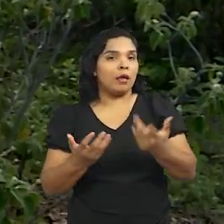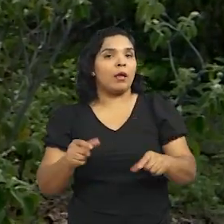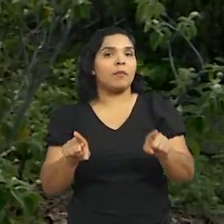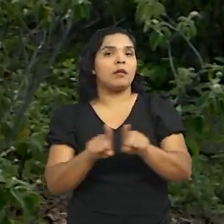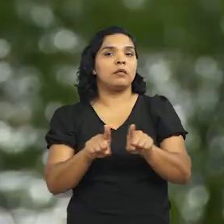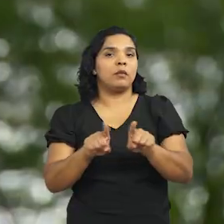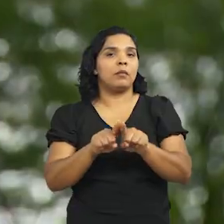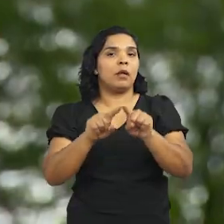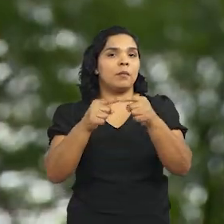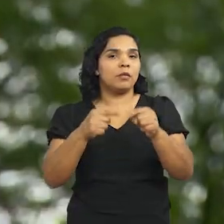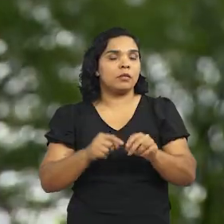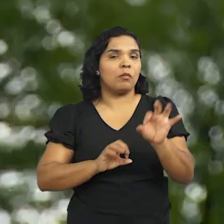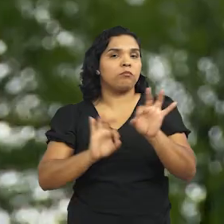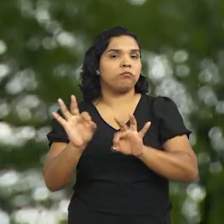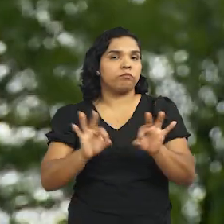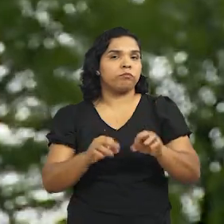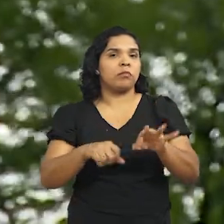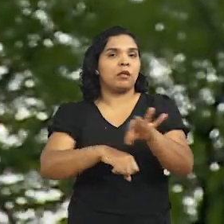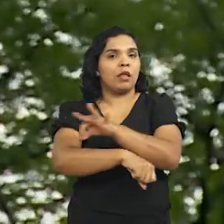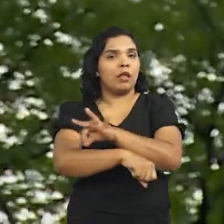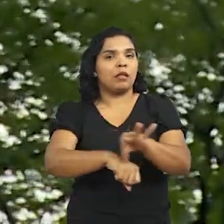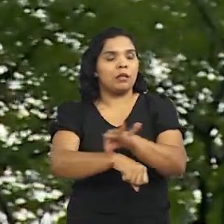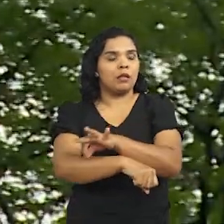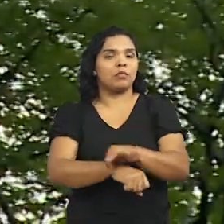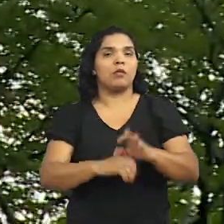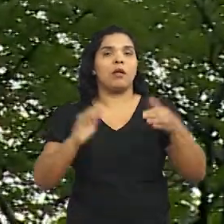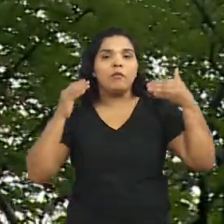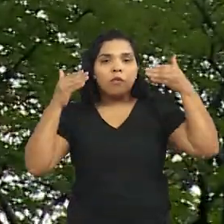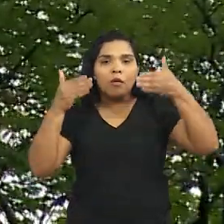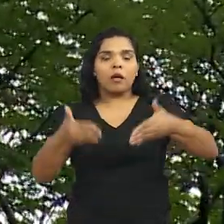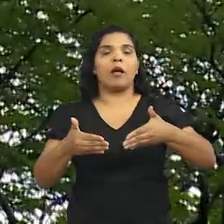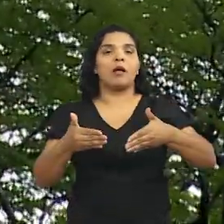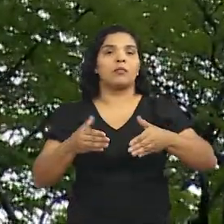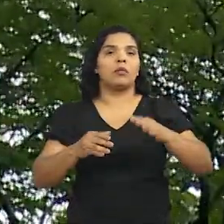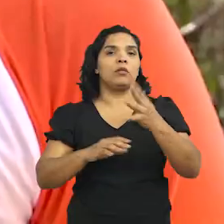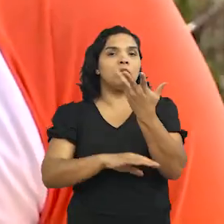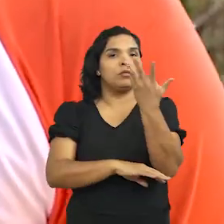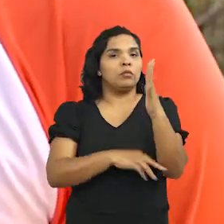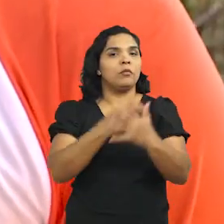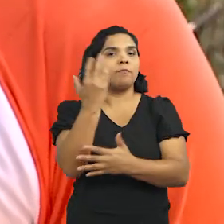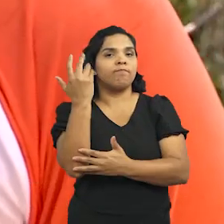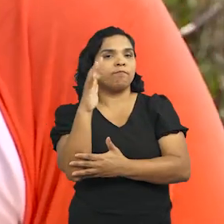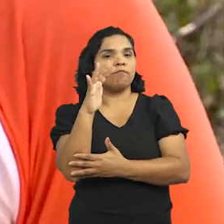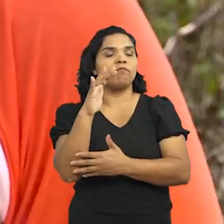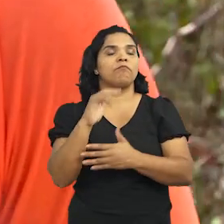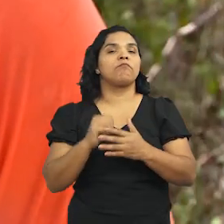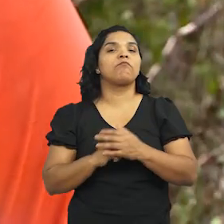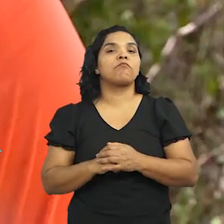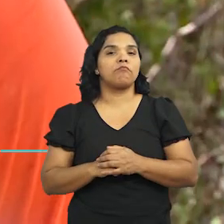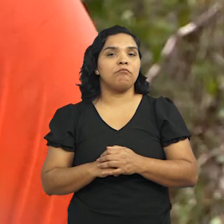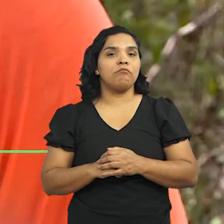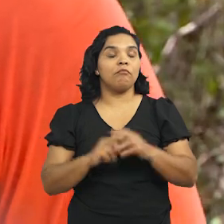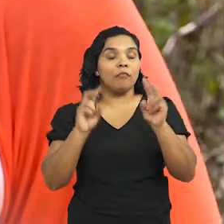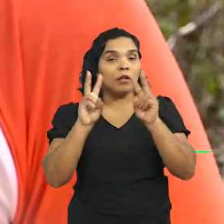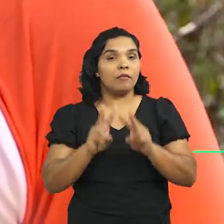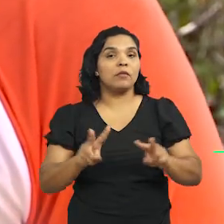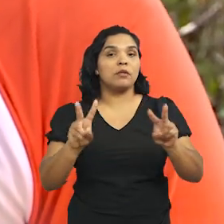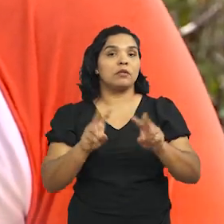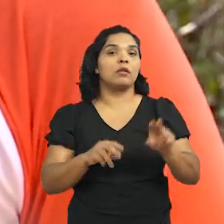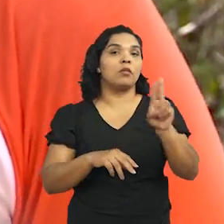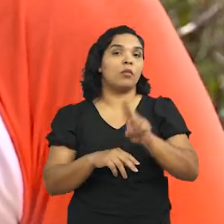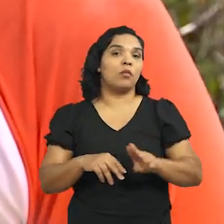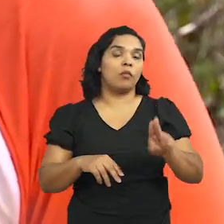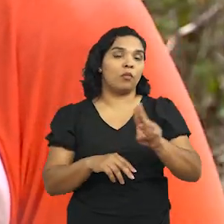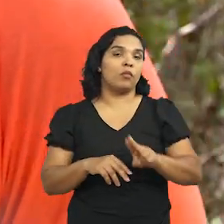da queima, como a aplicação na arquitetura. Minha pesquisa está focada no estudo do impacto ambiental de espécies madeireiras da